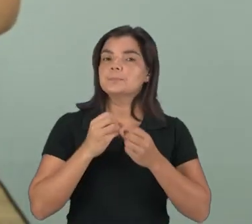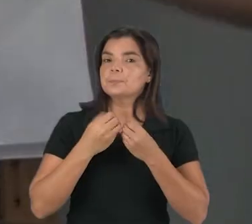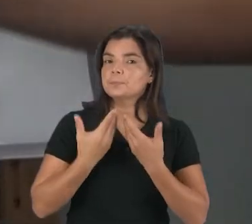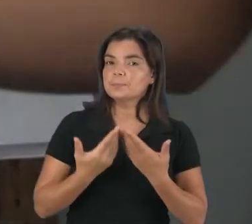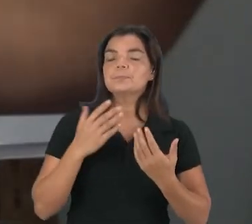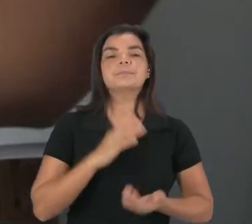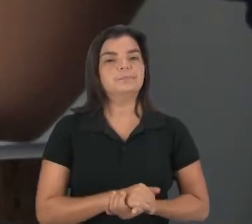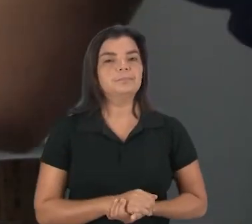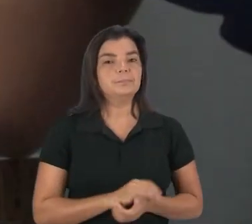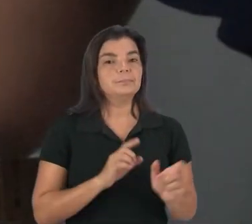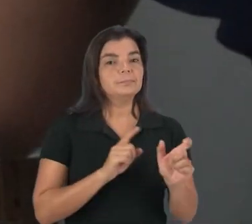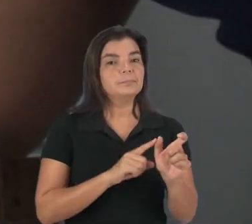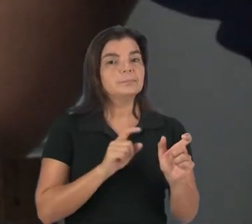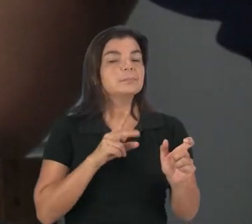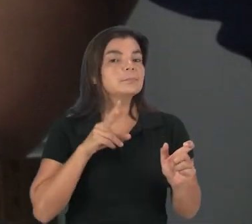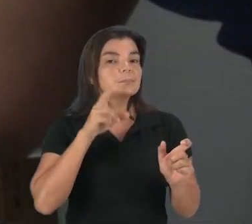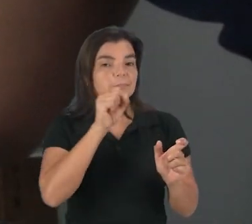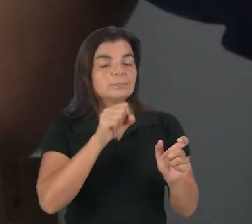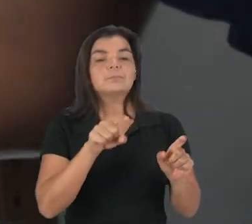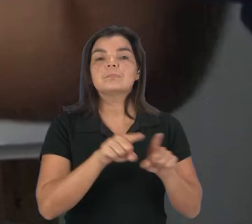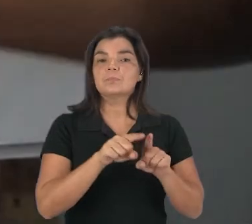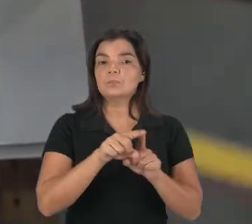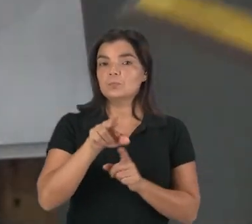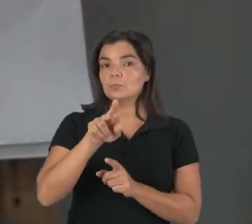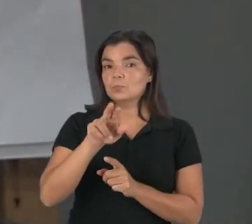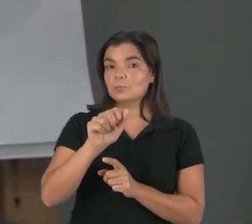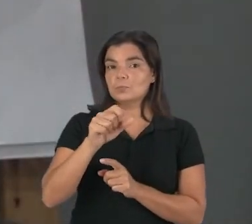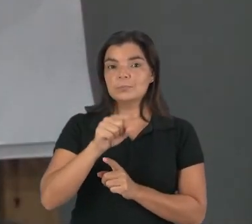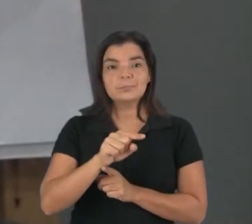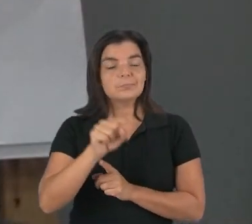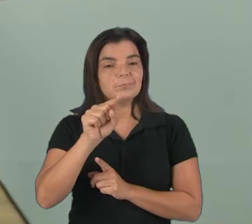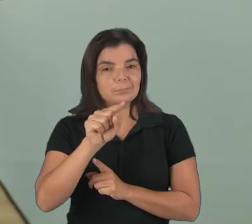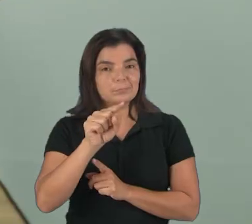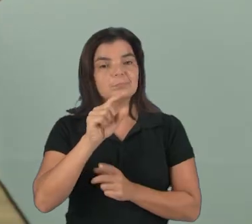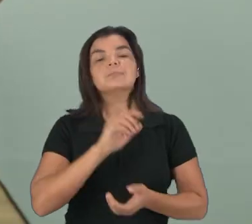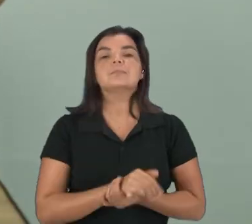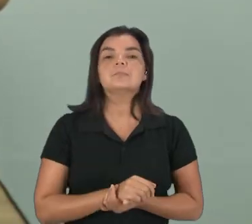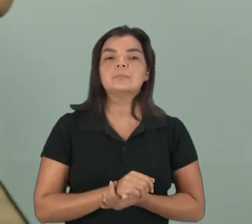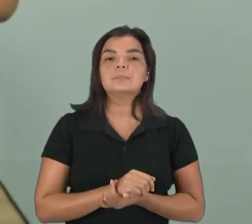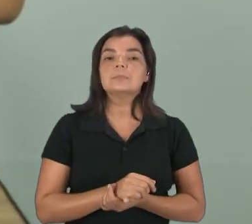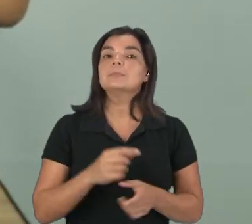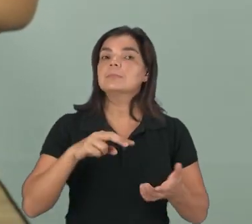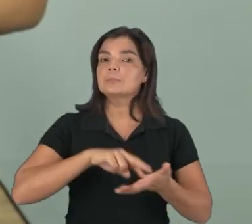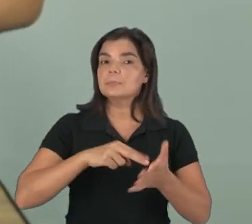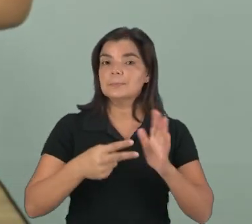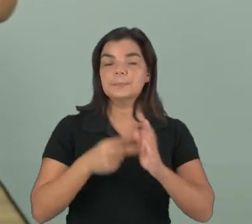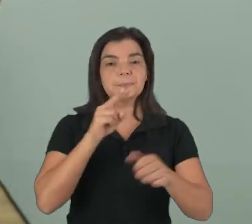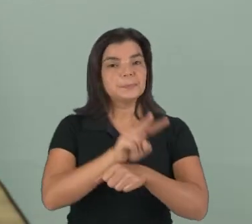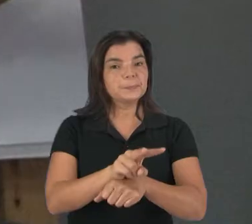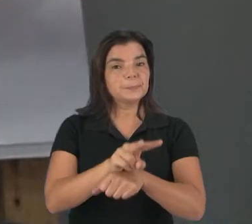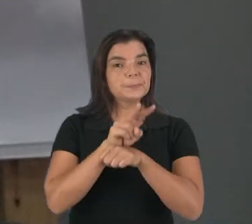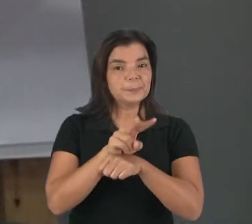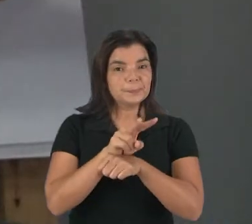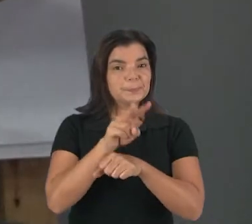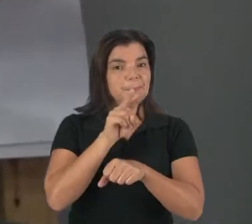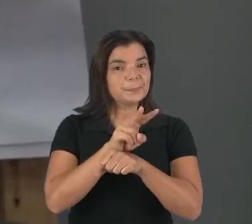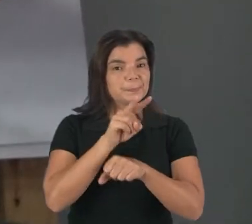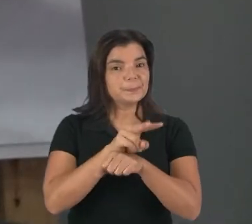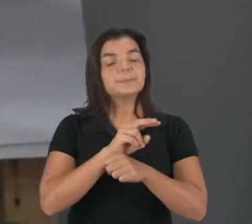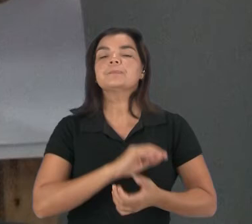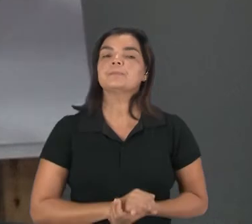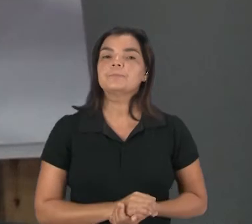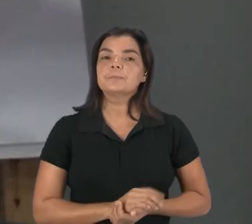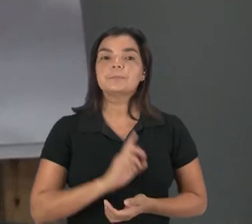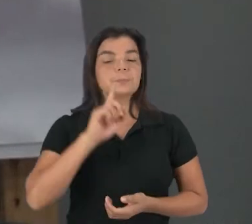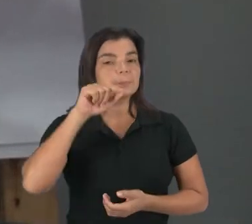Muito bem, a sílaba mais forte é aqui, no rá. Certo, protegerá. Vamos para a próxima. Para